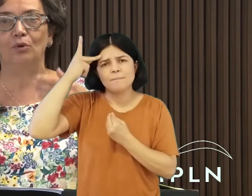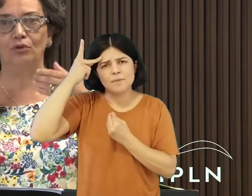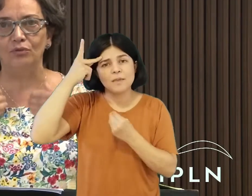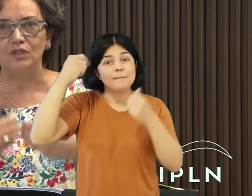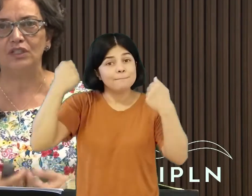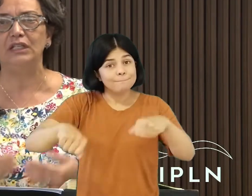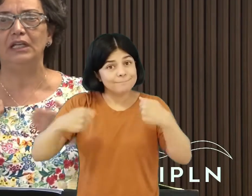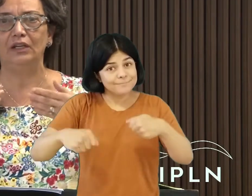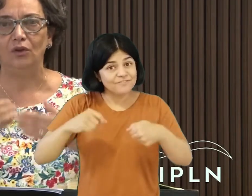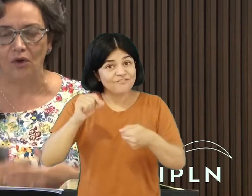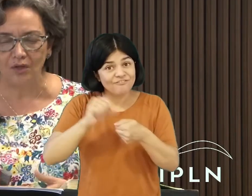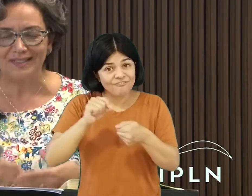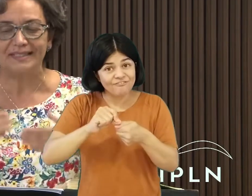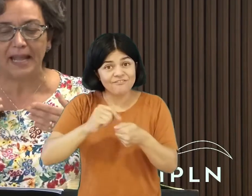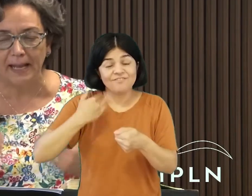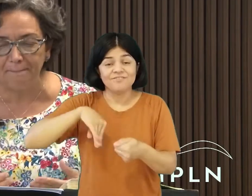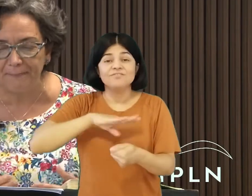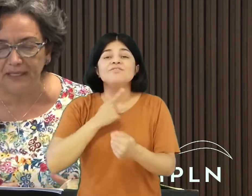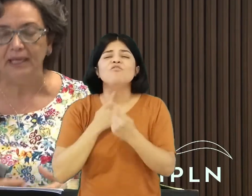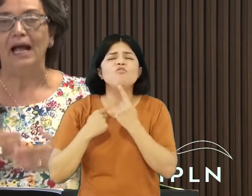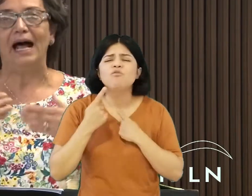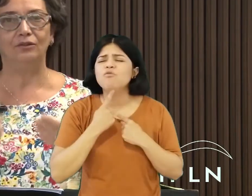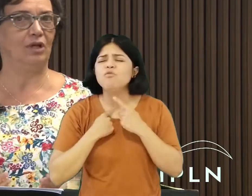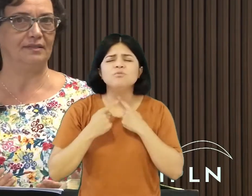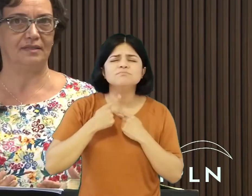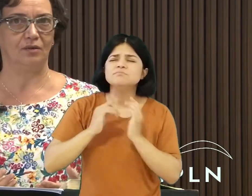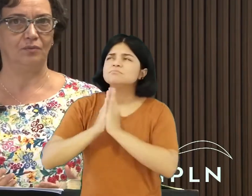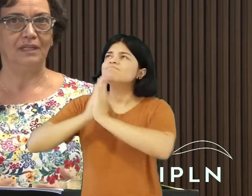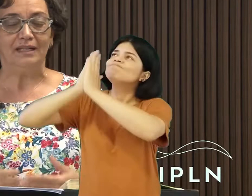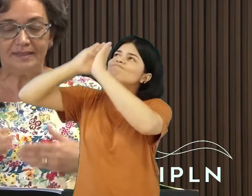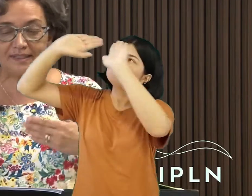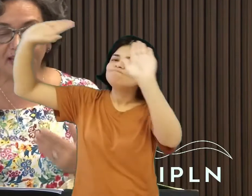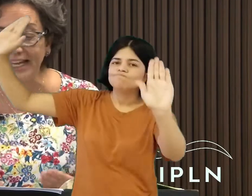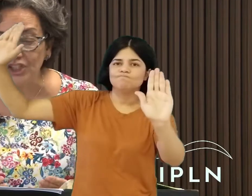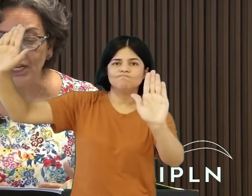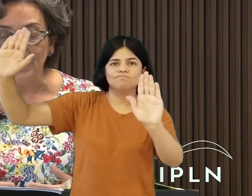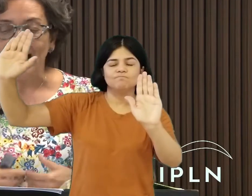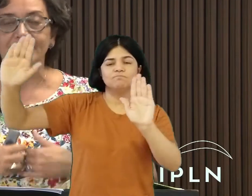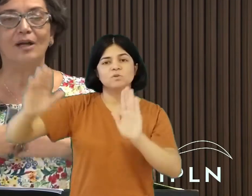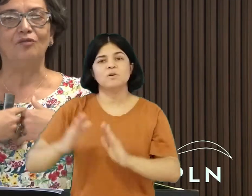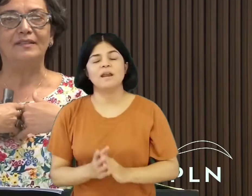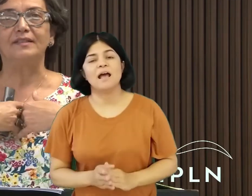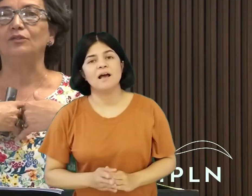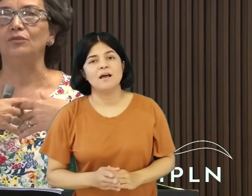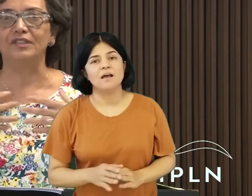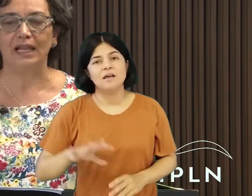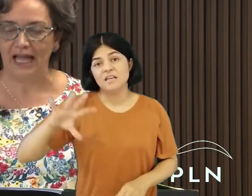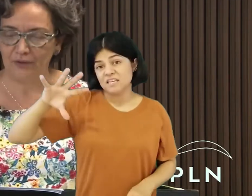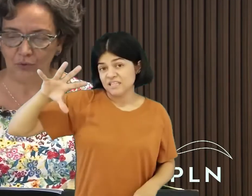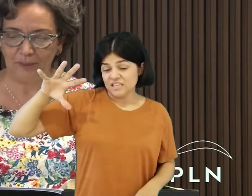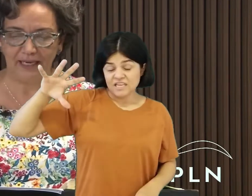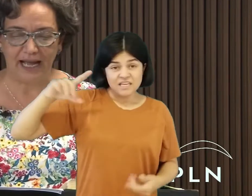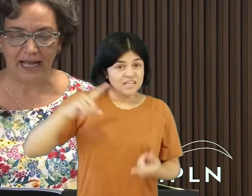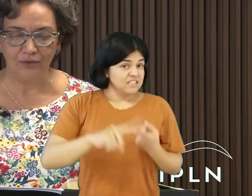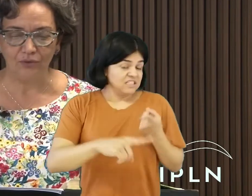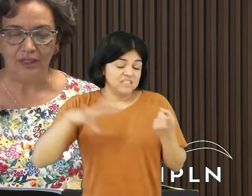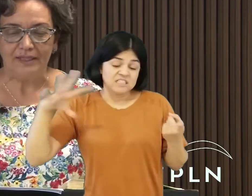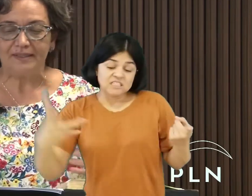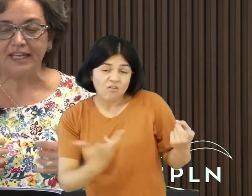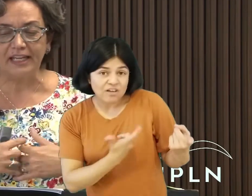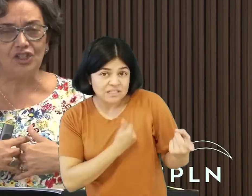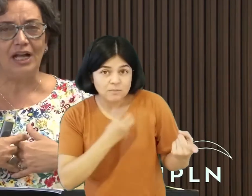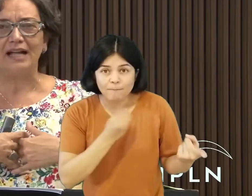deve produzir em nós sempre adoração. Seja a salvação do salário do